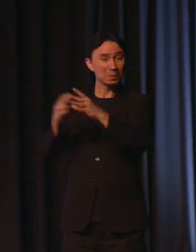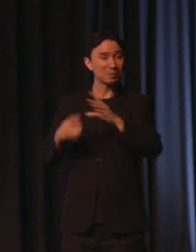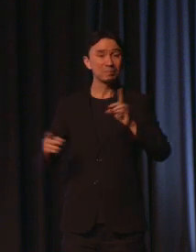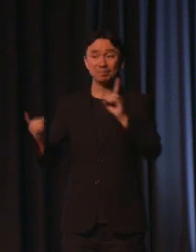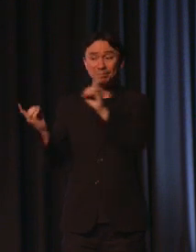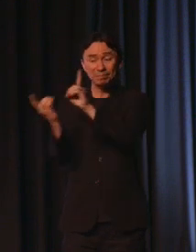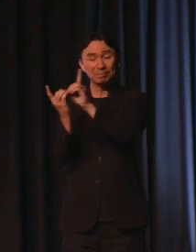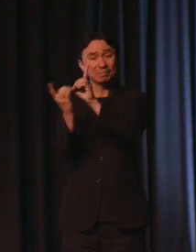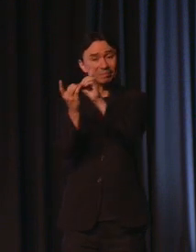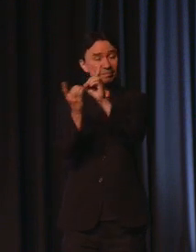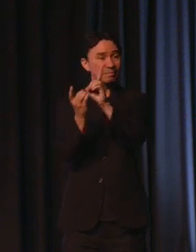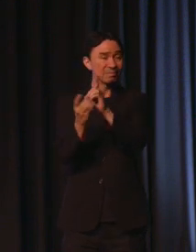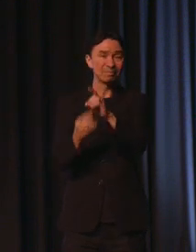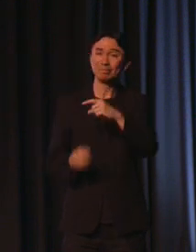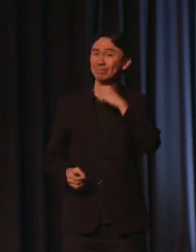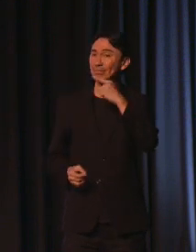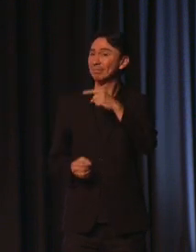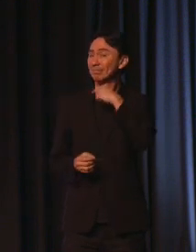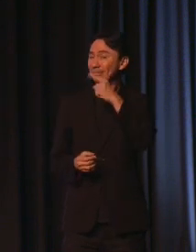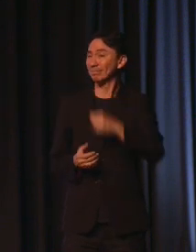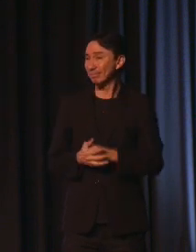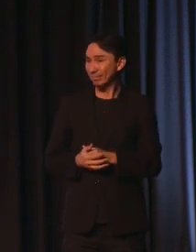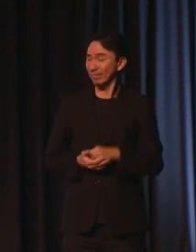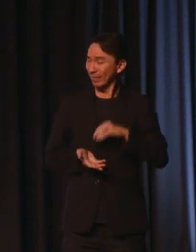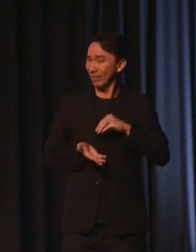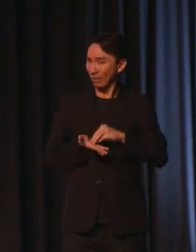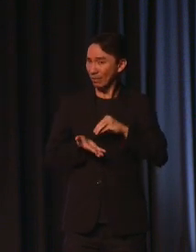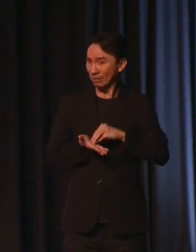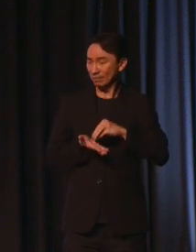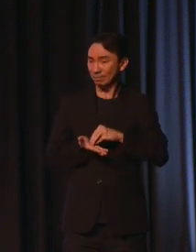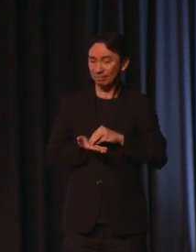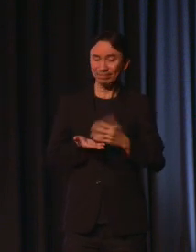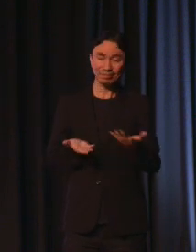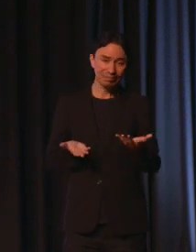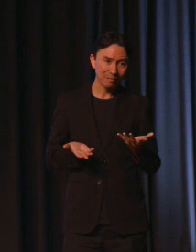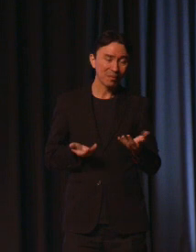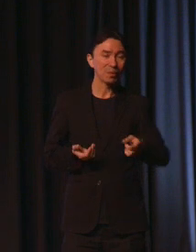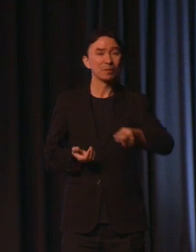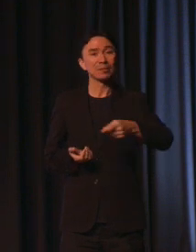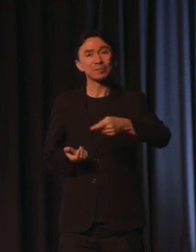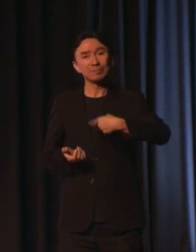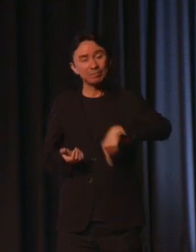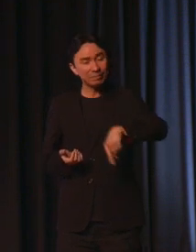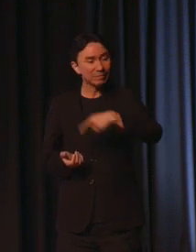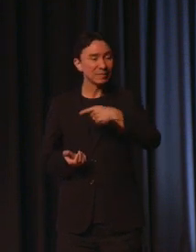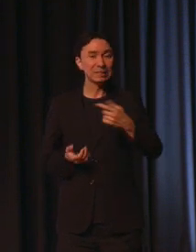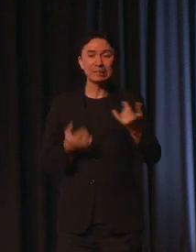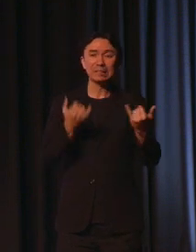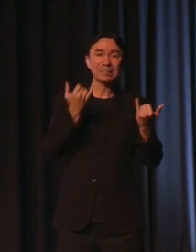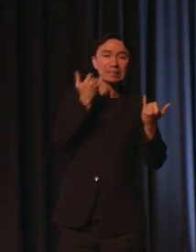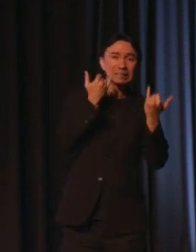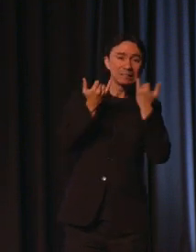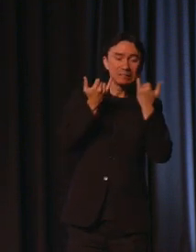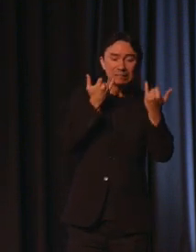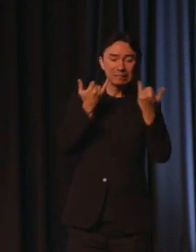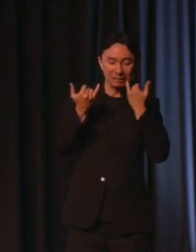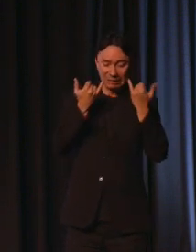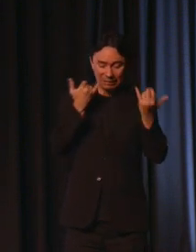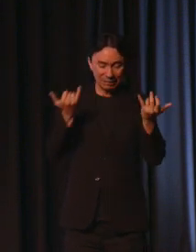qualificação que gostaríamos que tivesse. Então, a gente não tinha aí informações aí